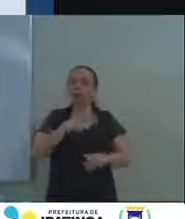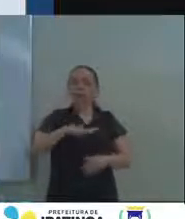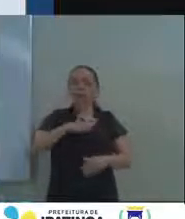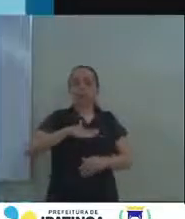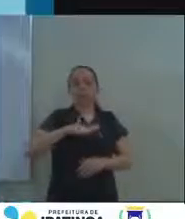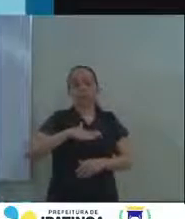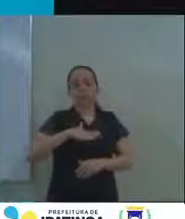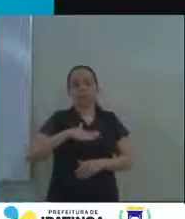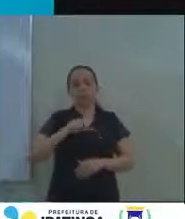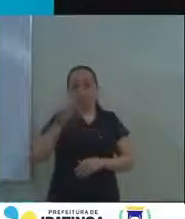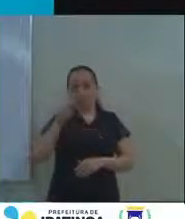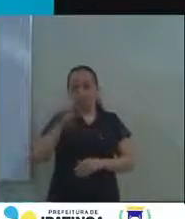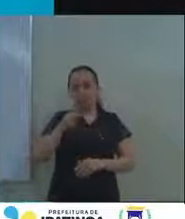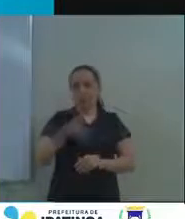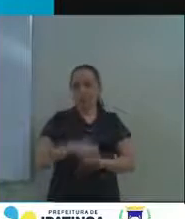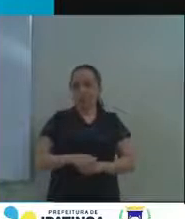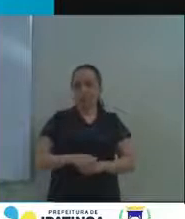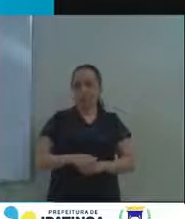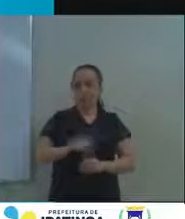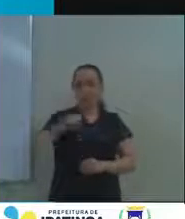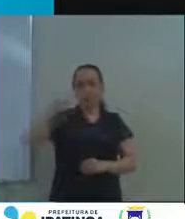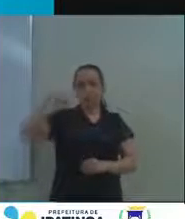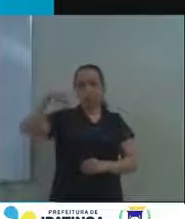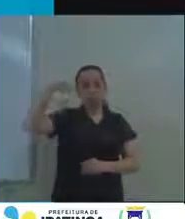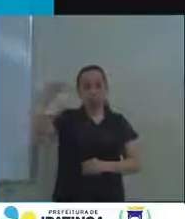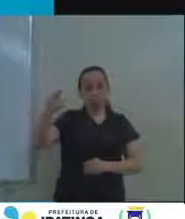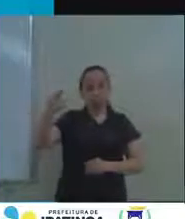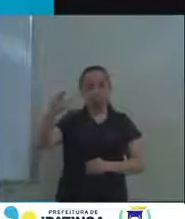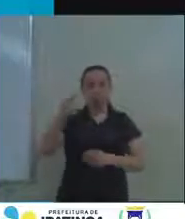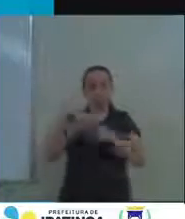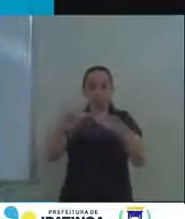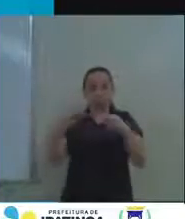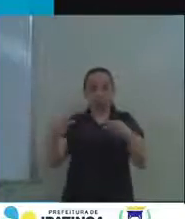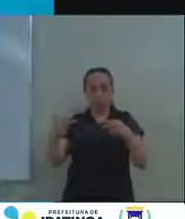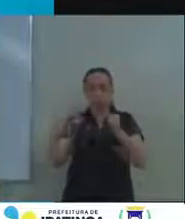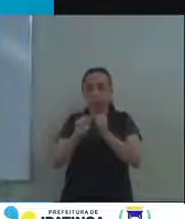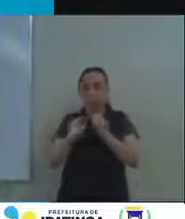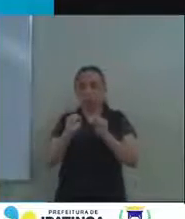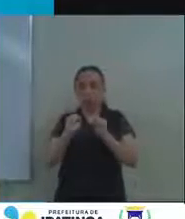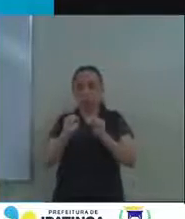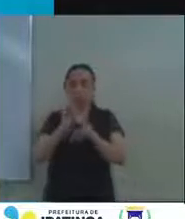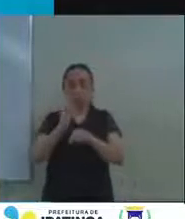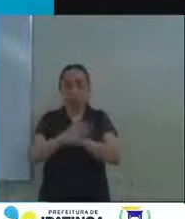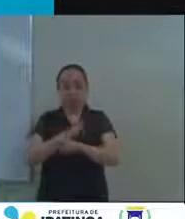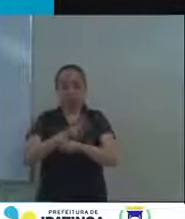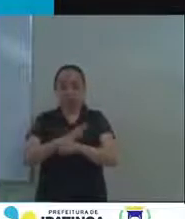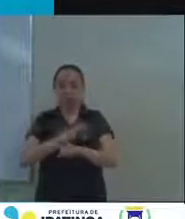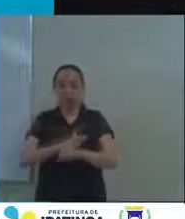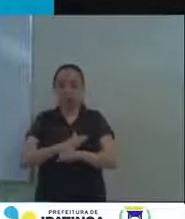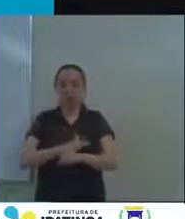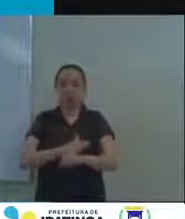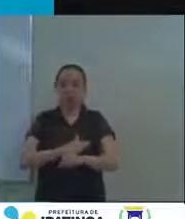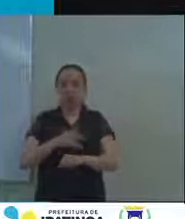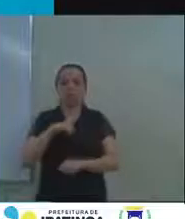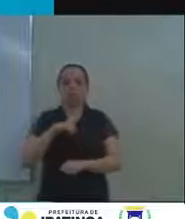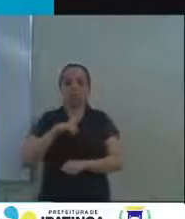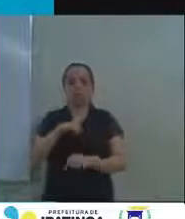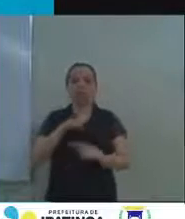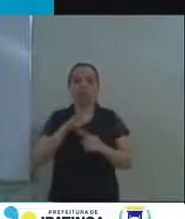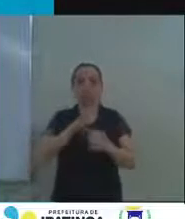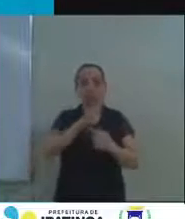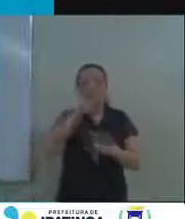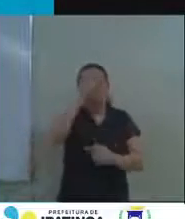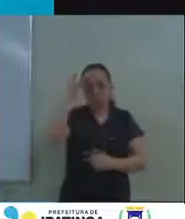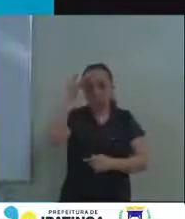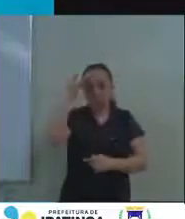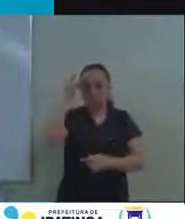exercício. Outros exercícios que a gente pode utilizar, que aí a gente pode variar de pessoa para pessoa,